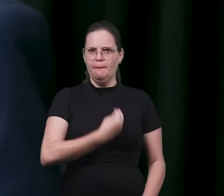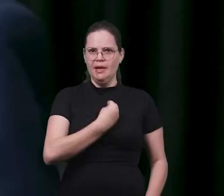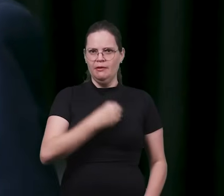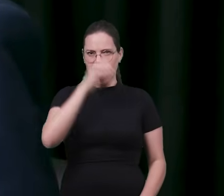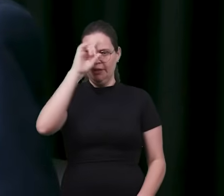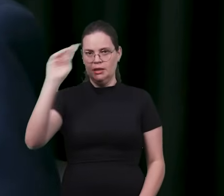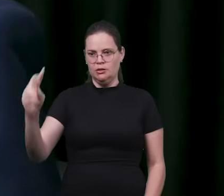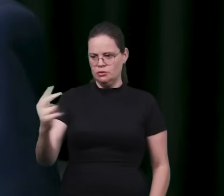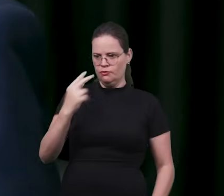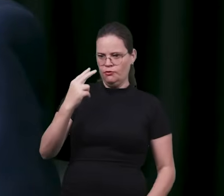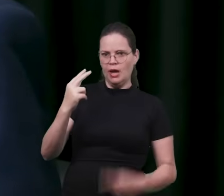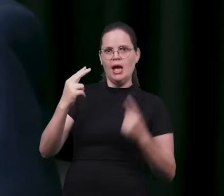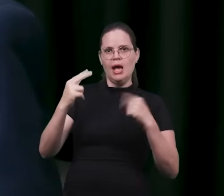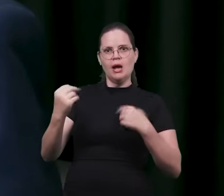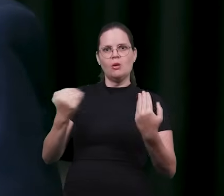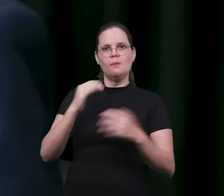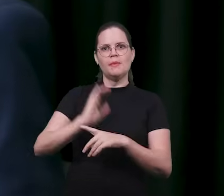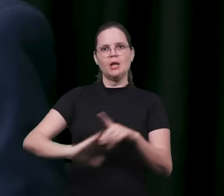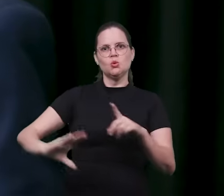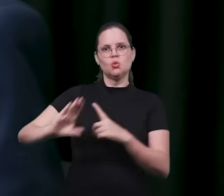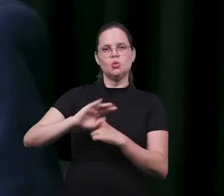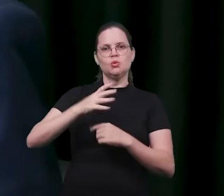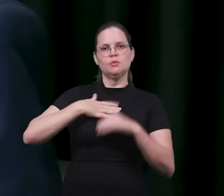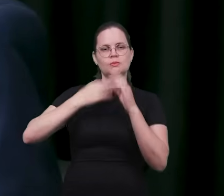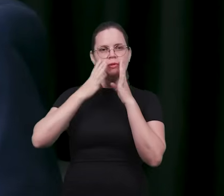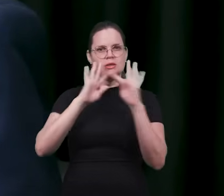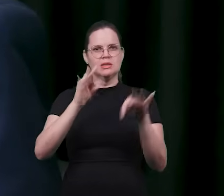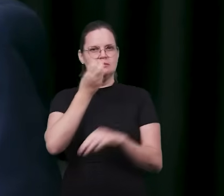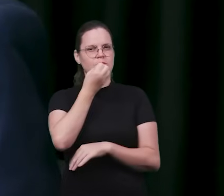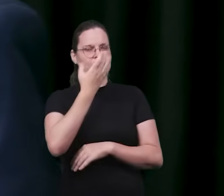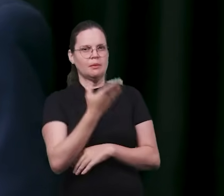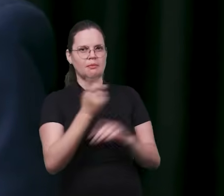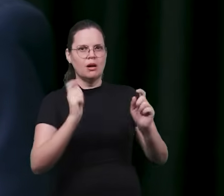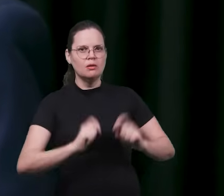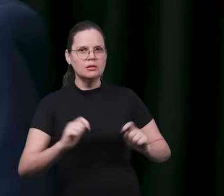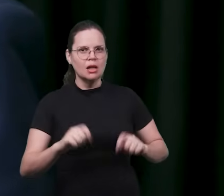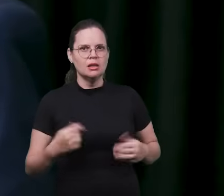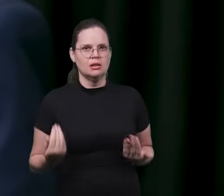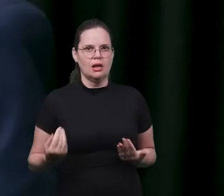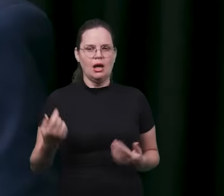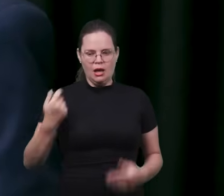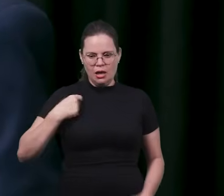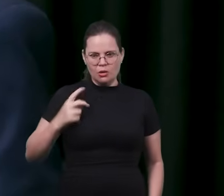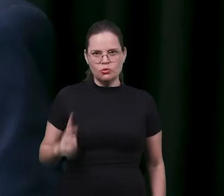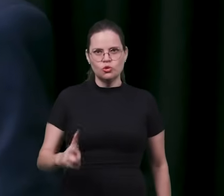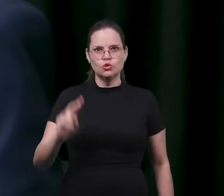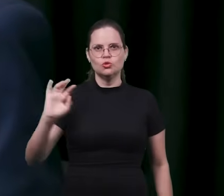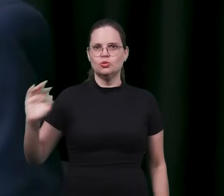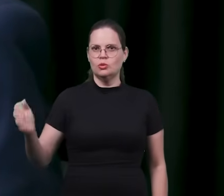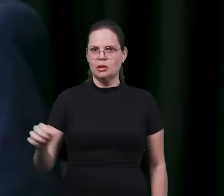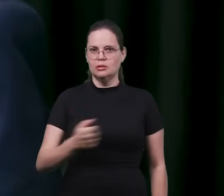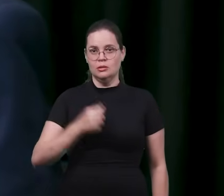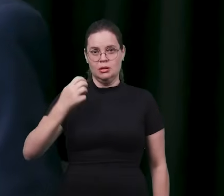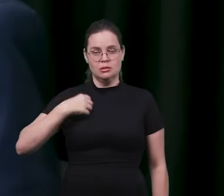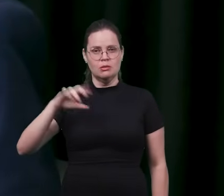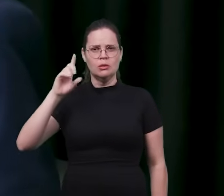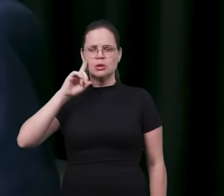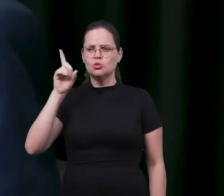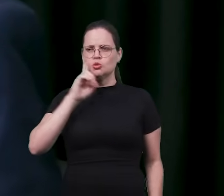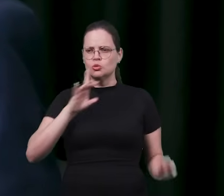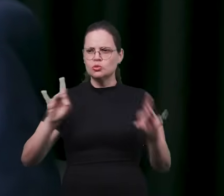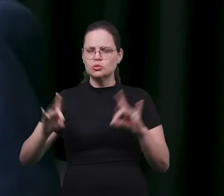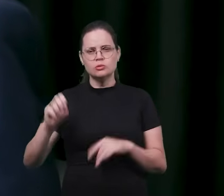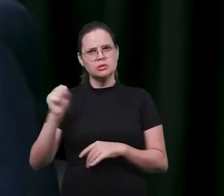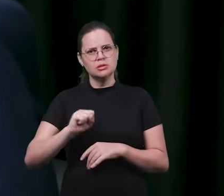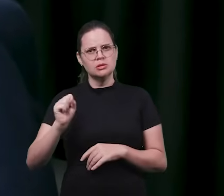um culto ao Senhor. O Senhor valoriza isso, essa adoração contínua, esse culto contínuo está estabelecido aqui, é um holocausto perpétuo,